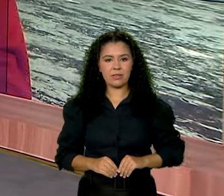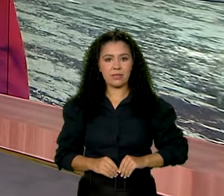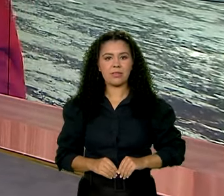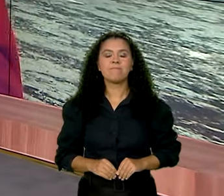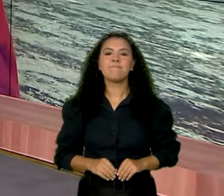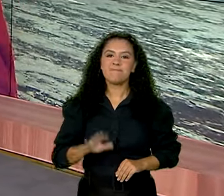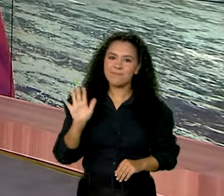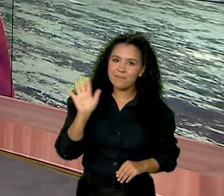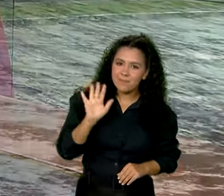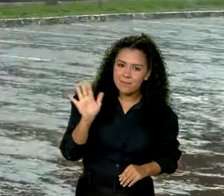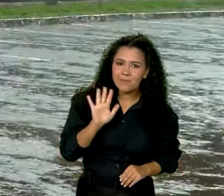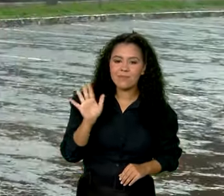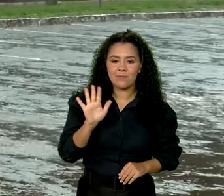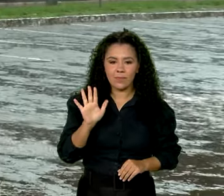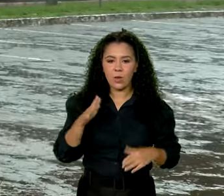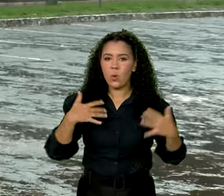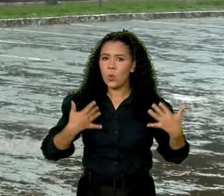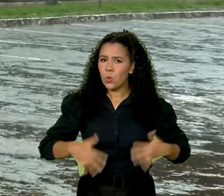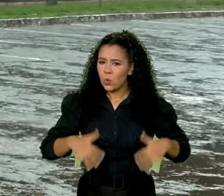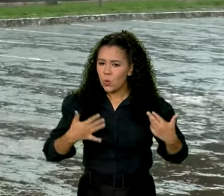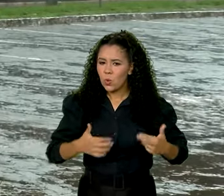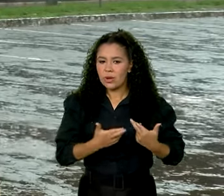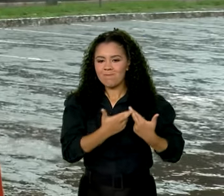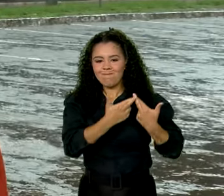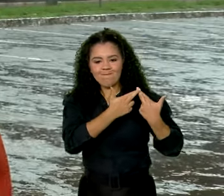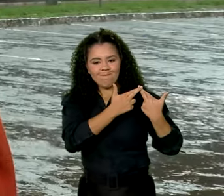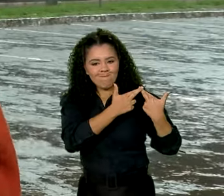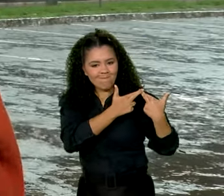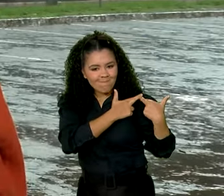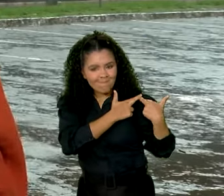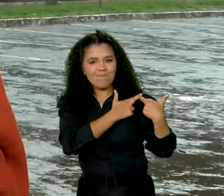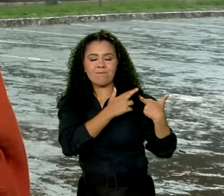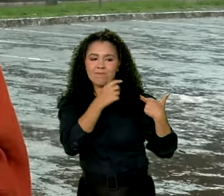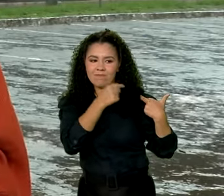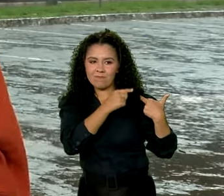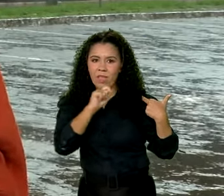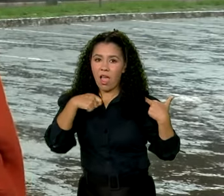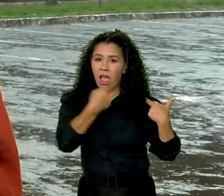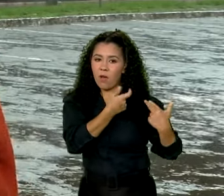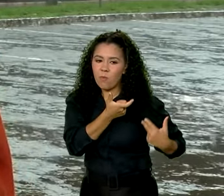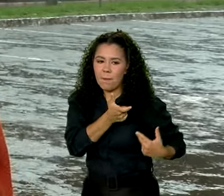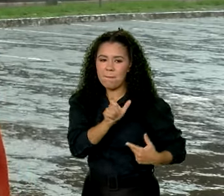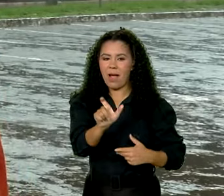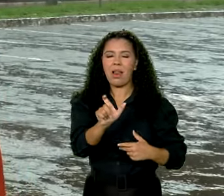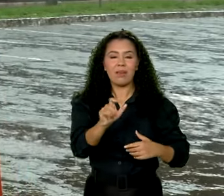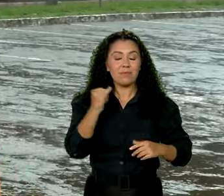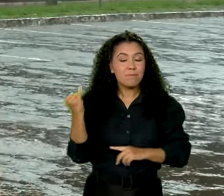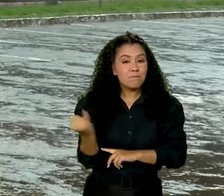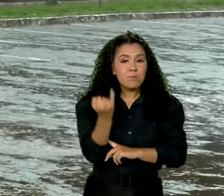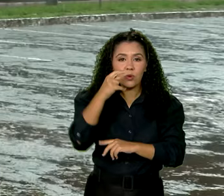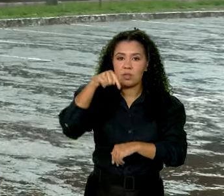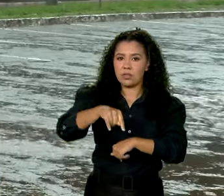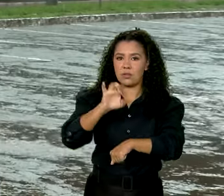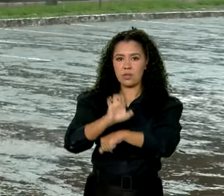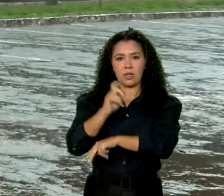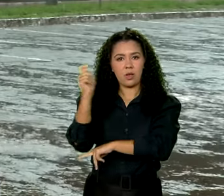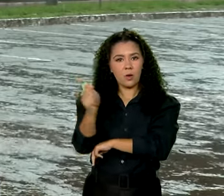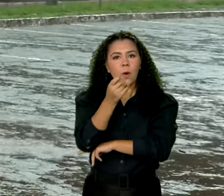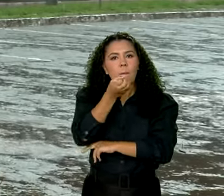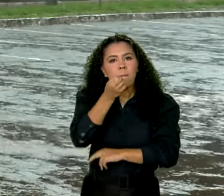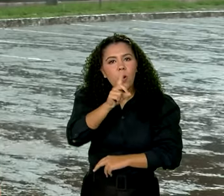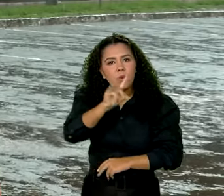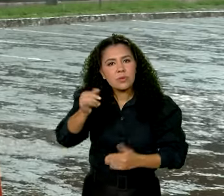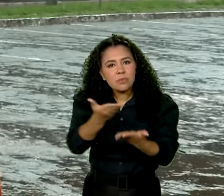Oi, Vanessa. Responsabilidade é uma palavra-chave nesse momento aqui no Rio Grande do Sul, viu? Bom dia para você, bom dia a todos